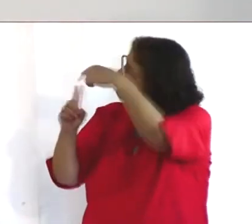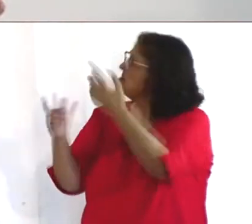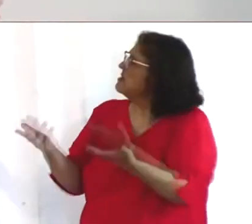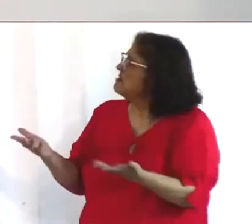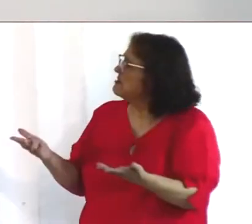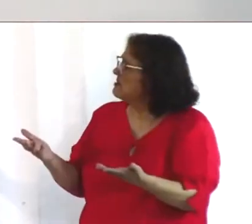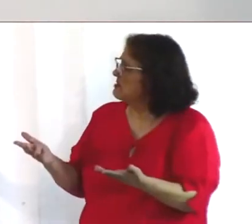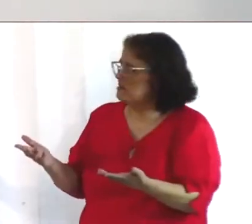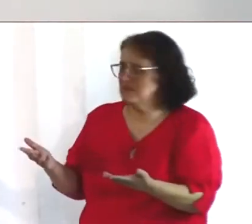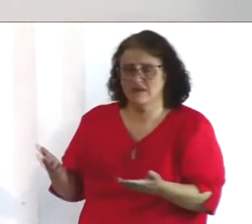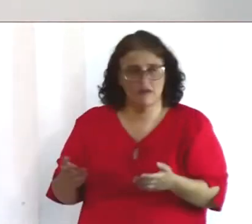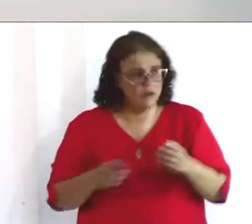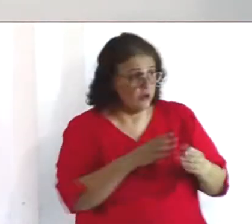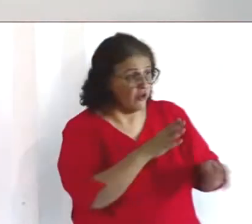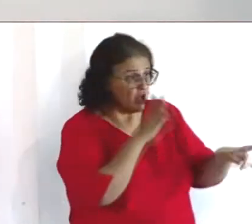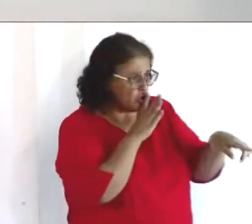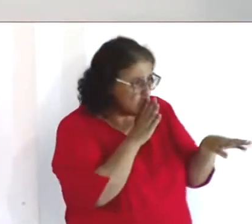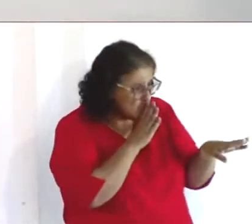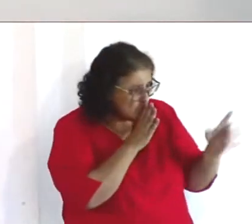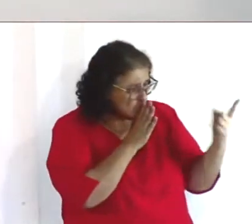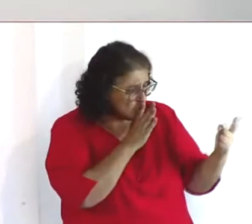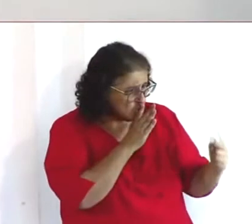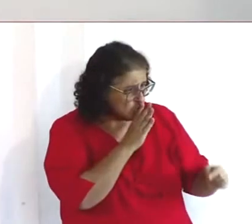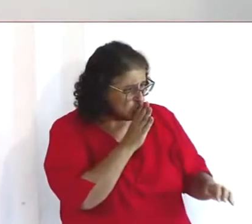o santo de Deus lá.